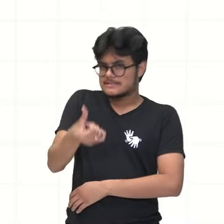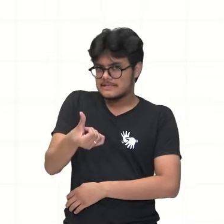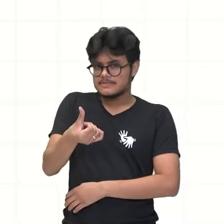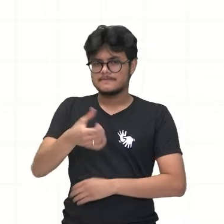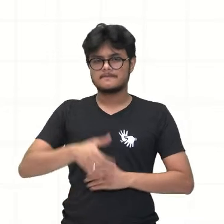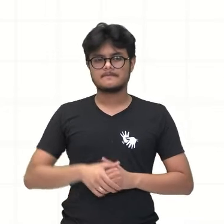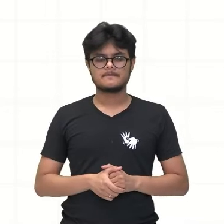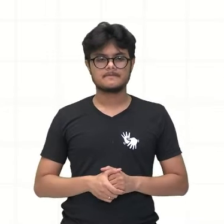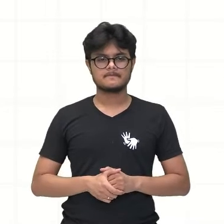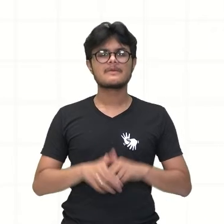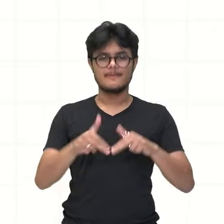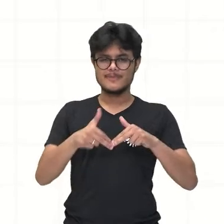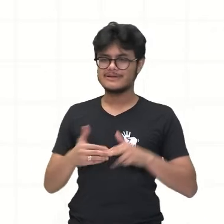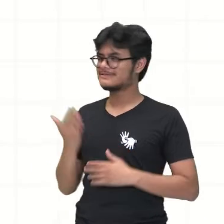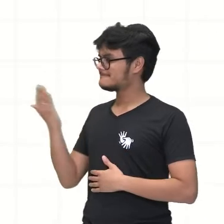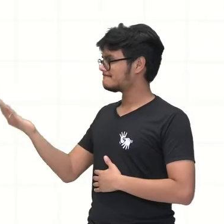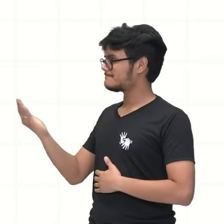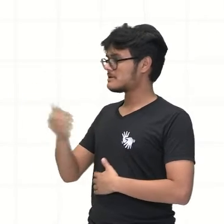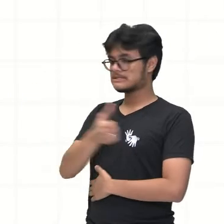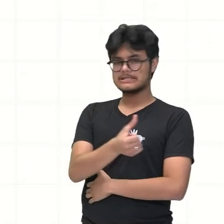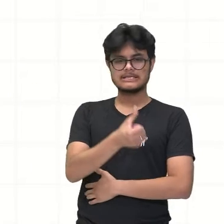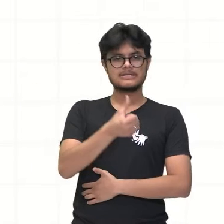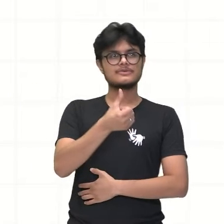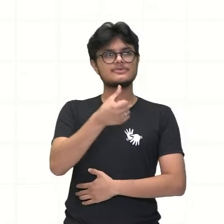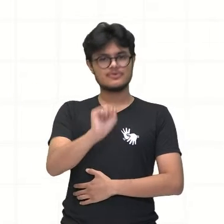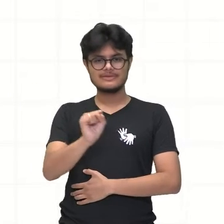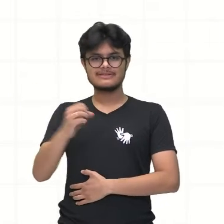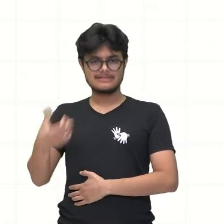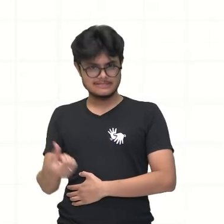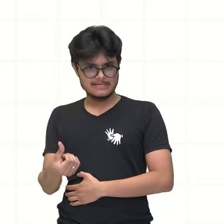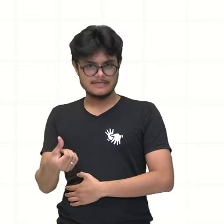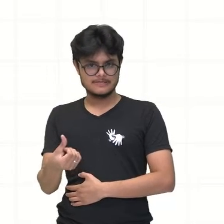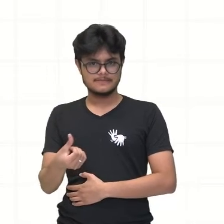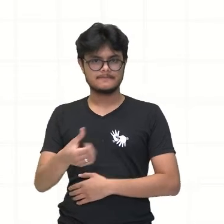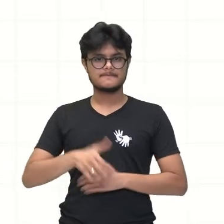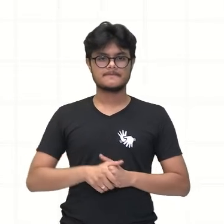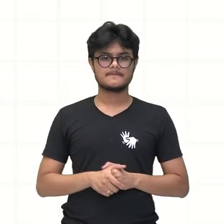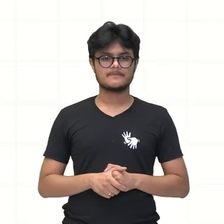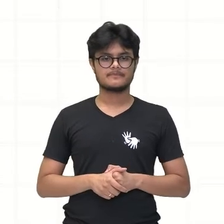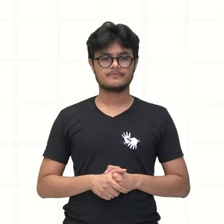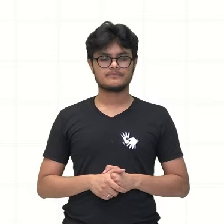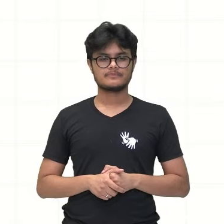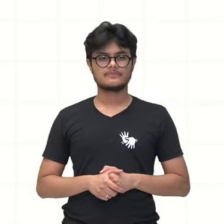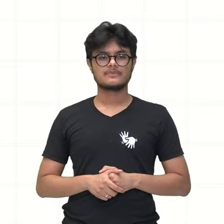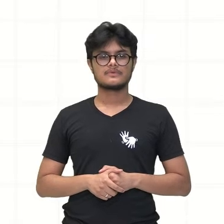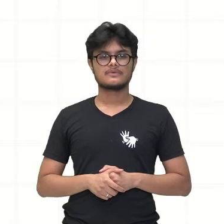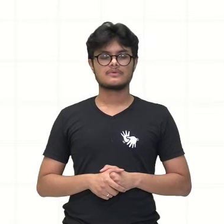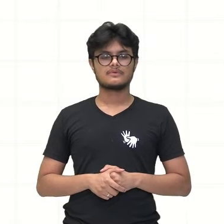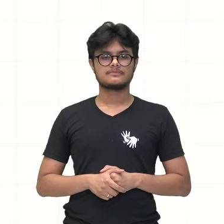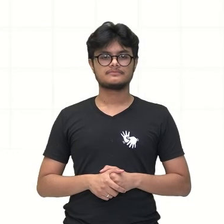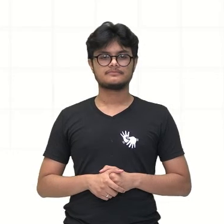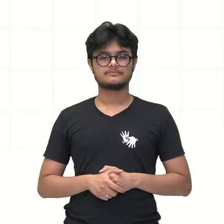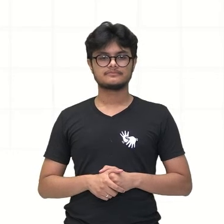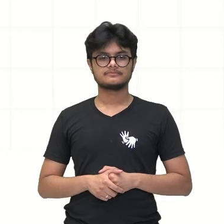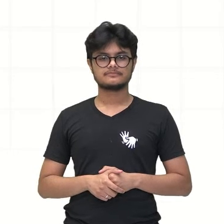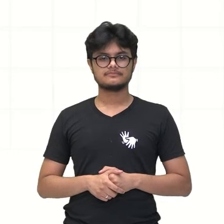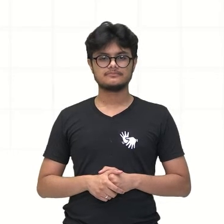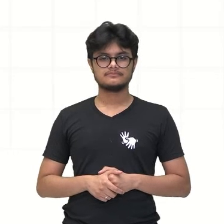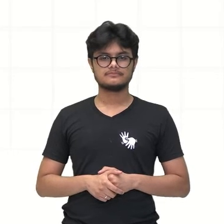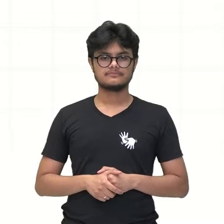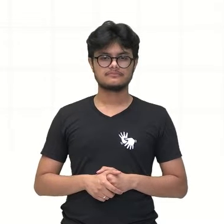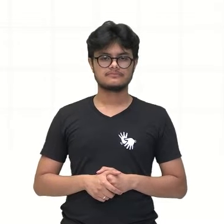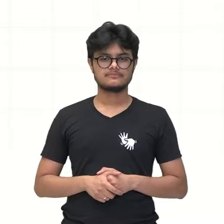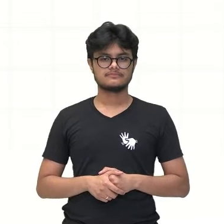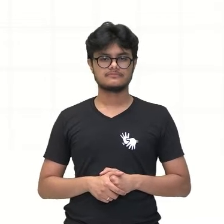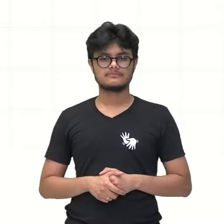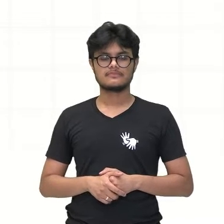186. Por isso que está sendo somado aqui para a gente encontrar a média depois. E aí, seguindo, a gente vai fazer do